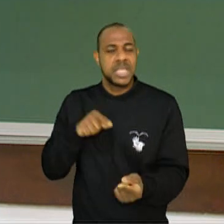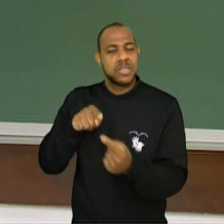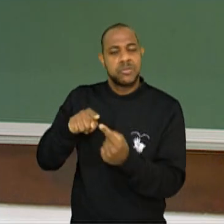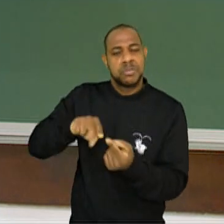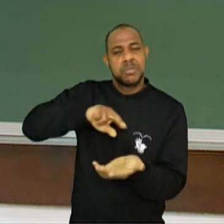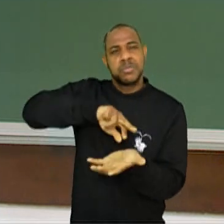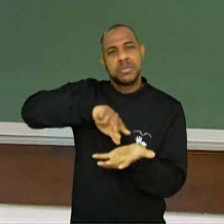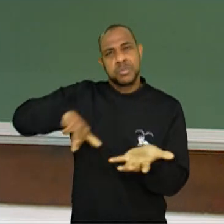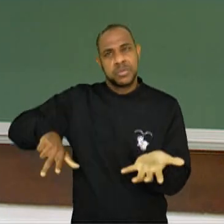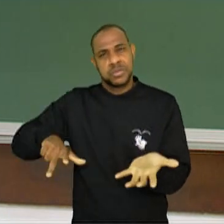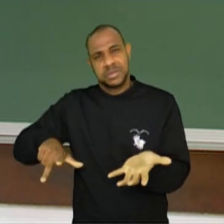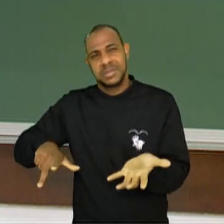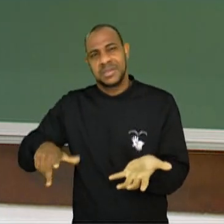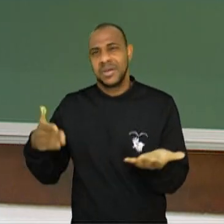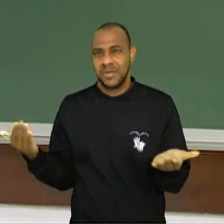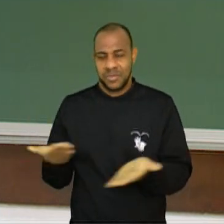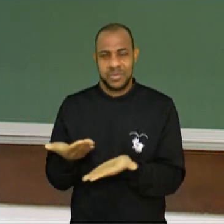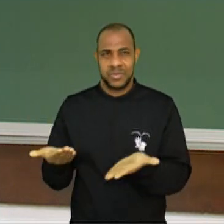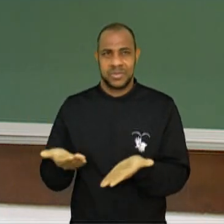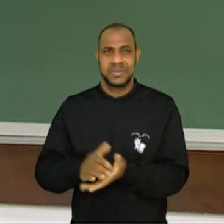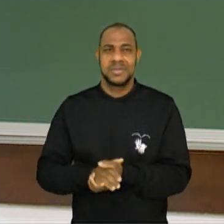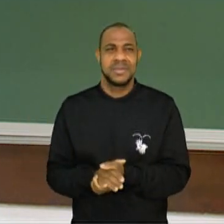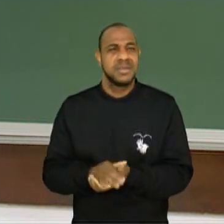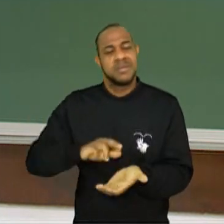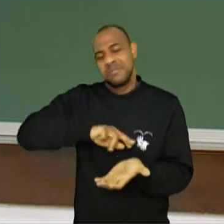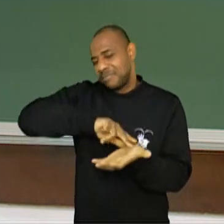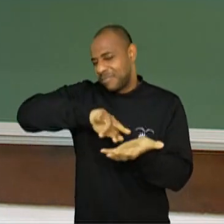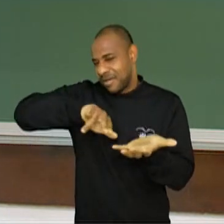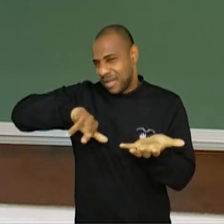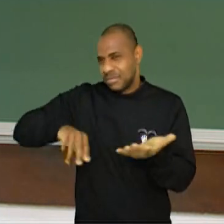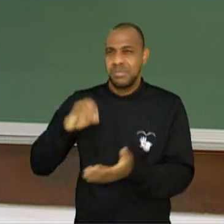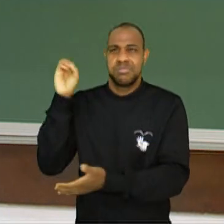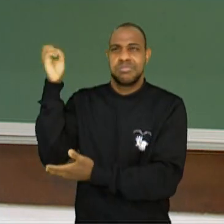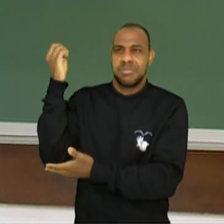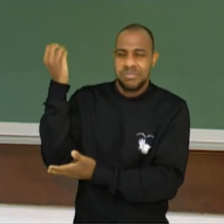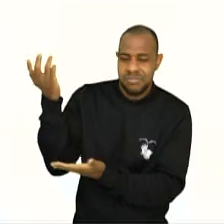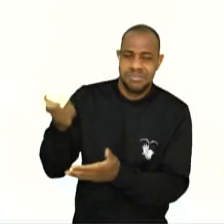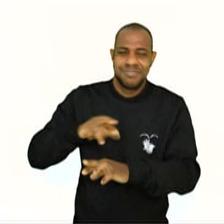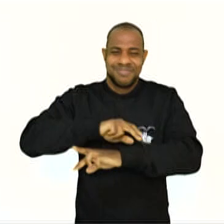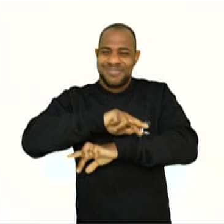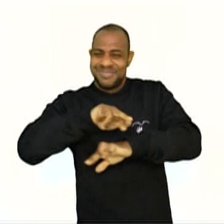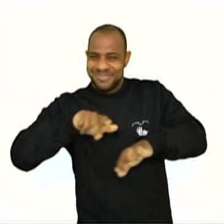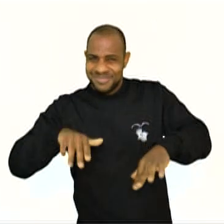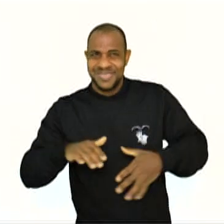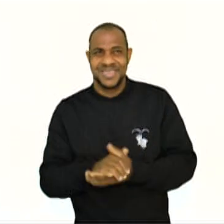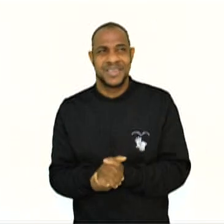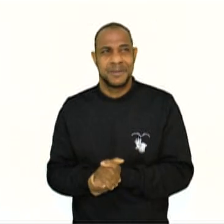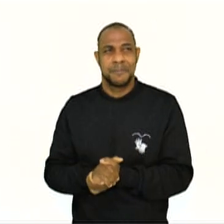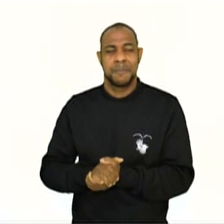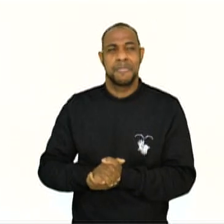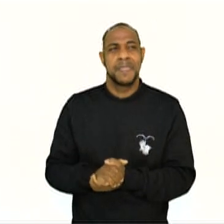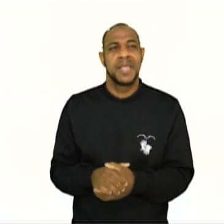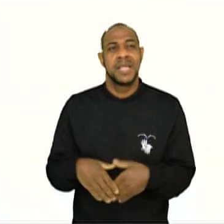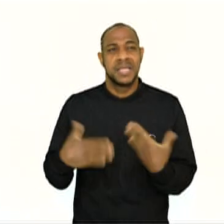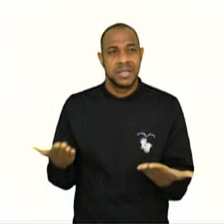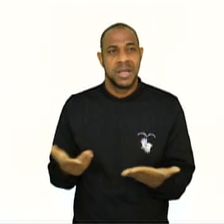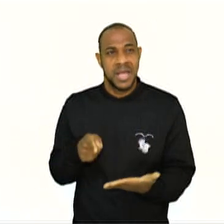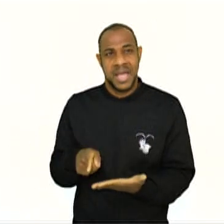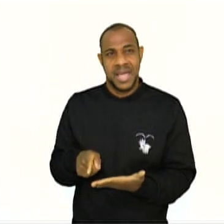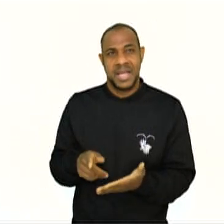por qualquer gosto, pelo gosto gaúcho, pelo gosto nordestino, pelo gosto paranaense, entende?